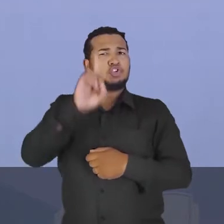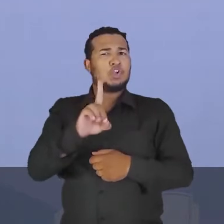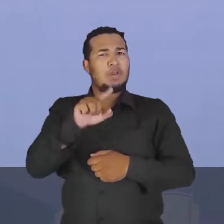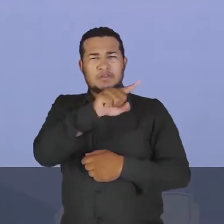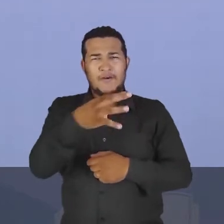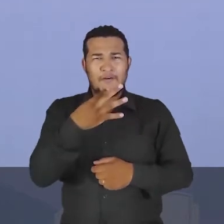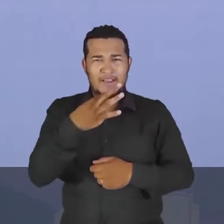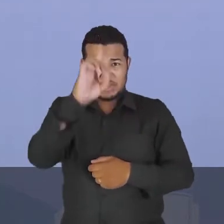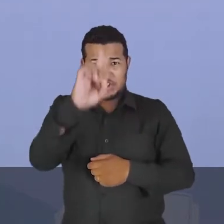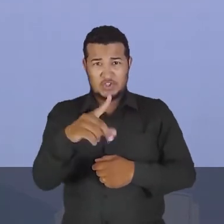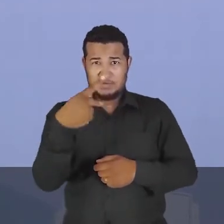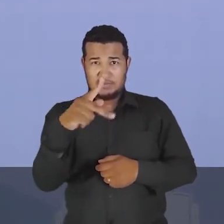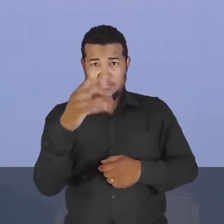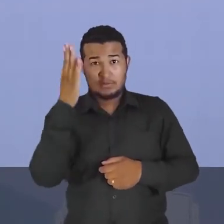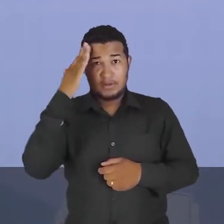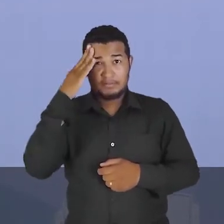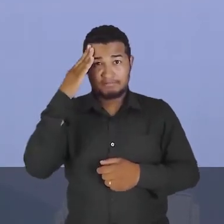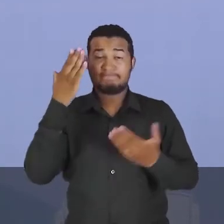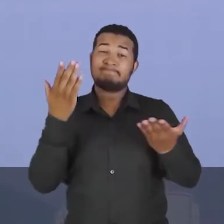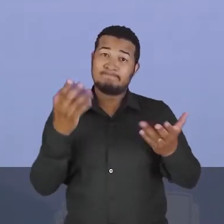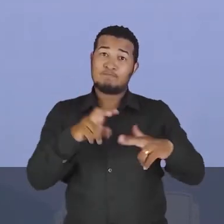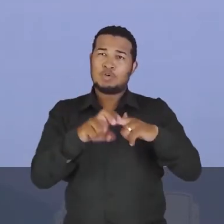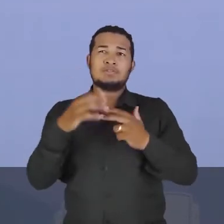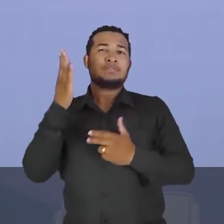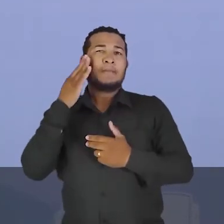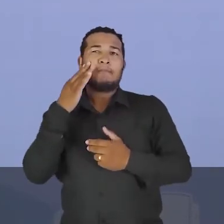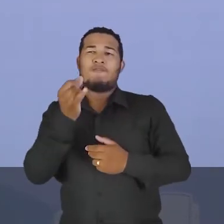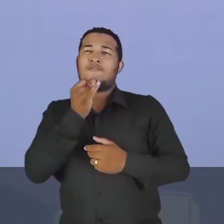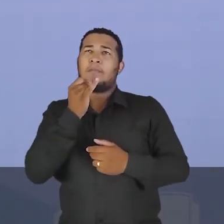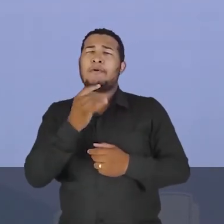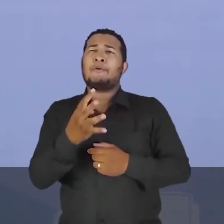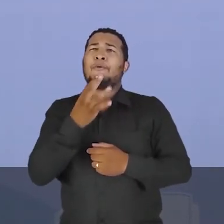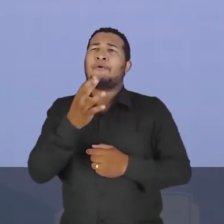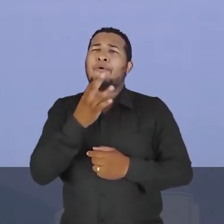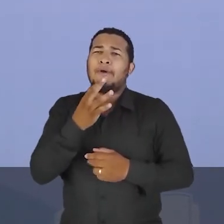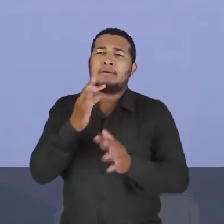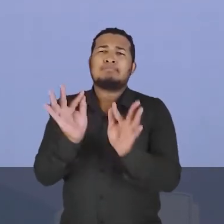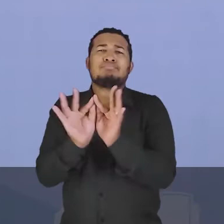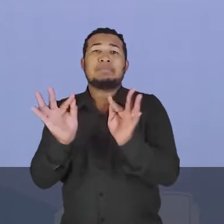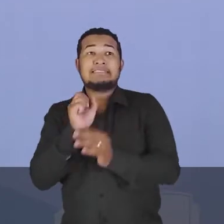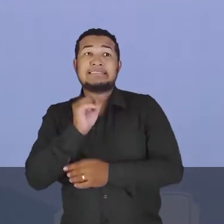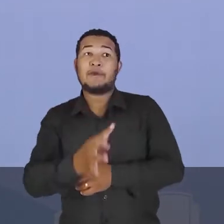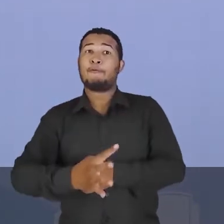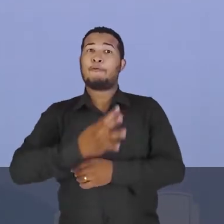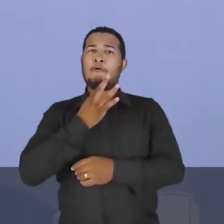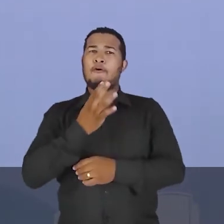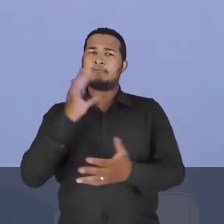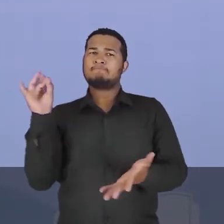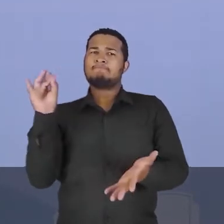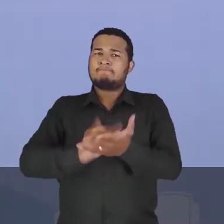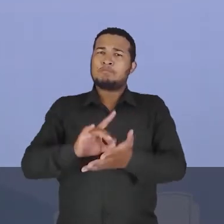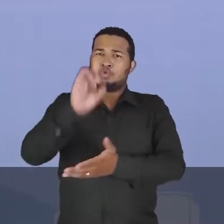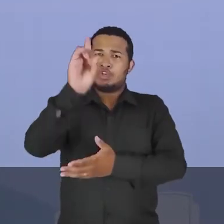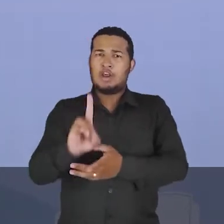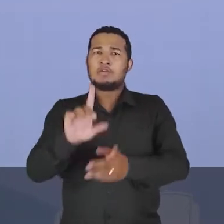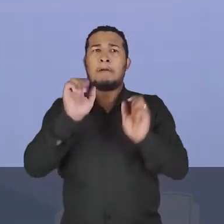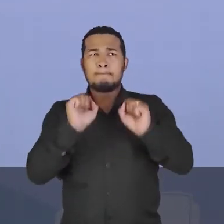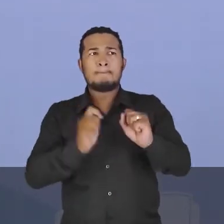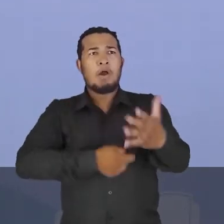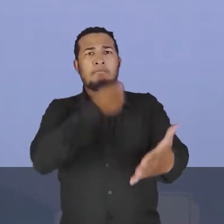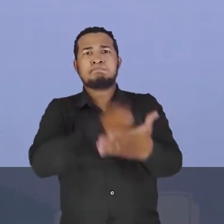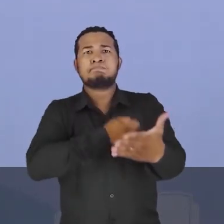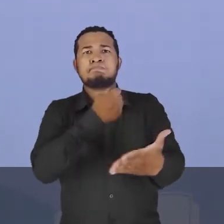É interessante a gente ter essa noção, a gente simplesmente saber, conhecer. Se a gente conhece os nossos direitos, a gente pode reivindicar. Como é que a